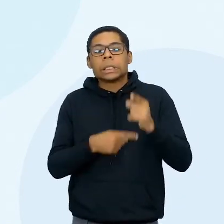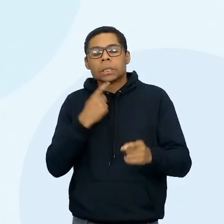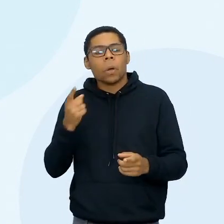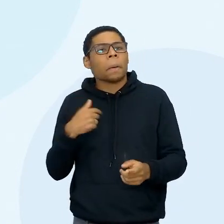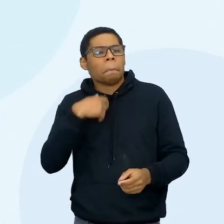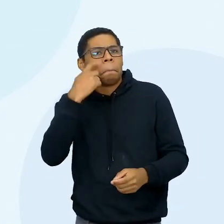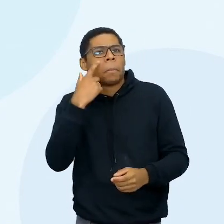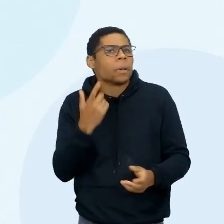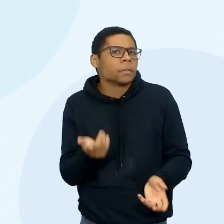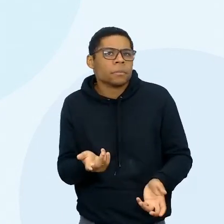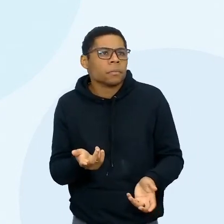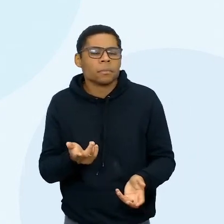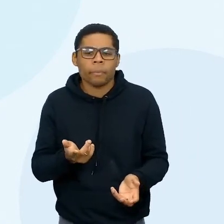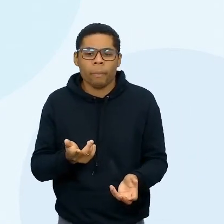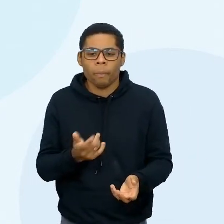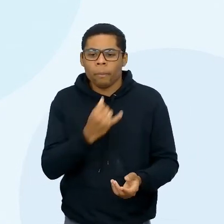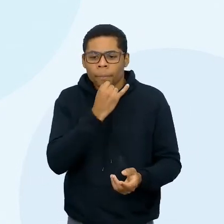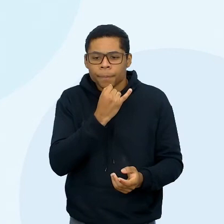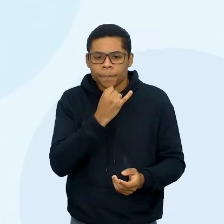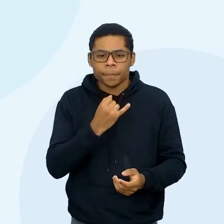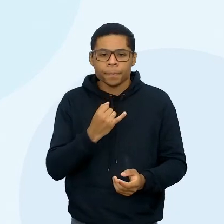de quanto